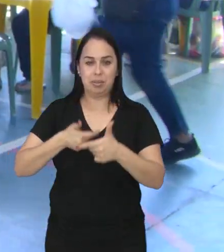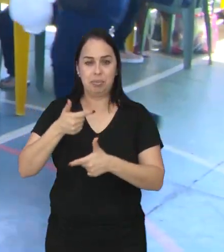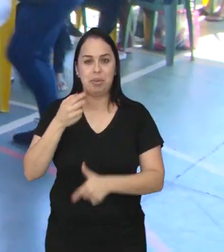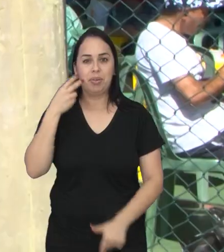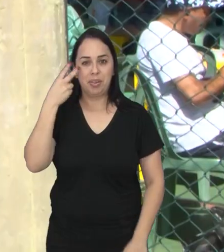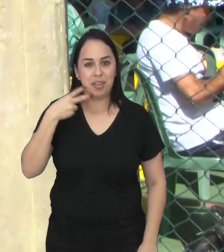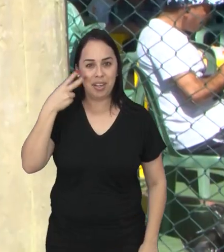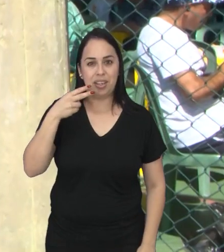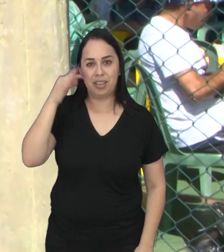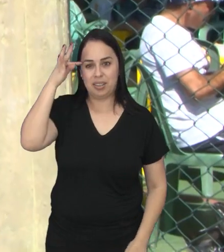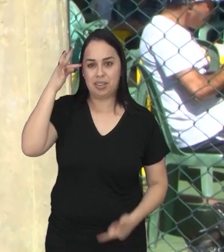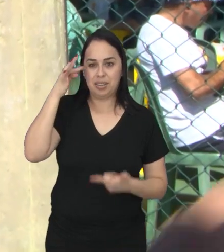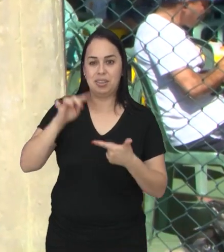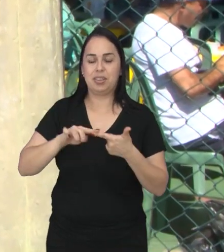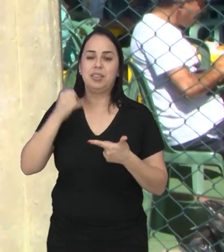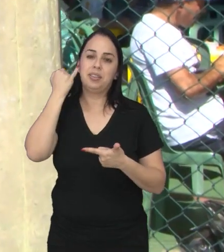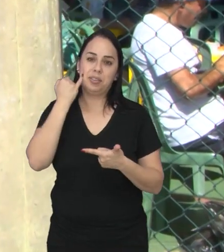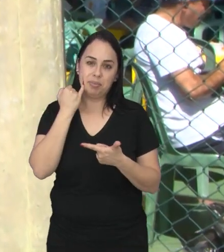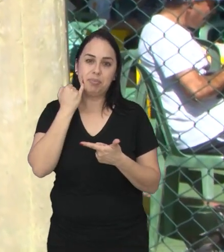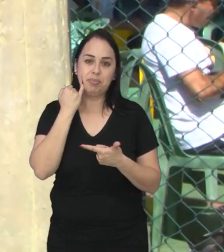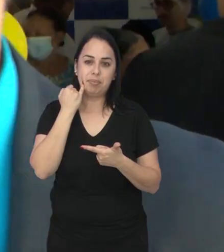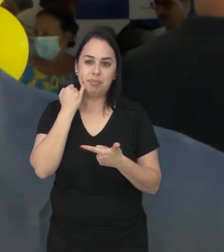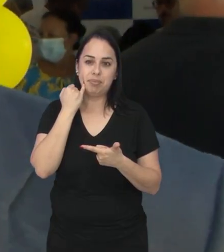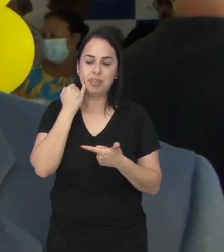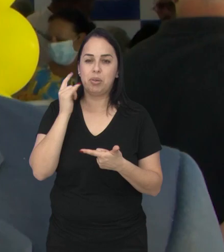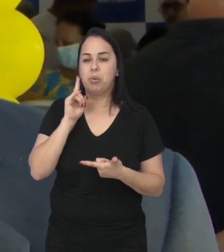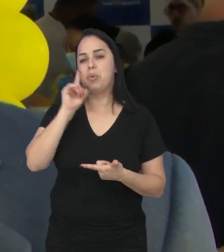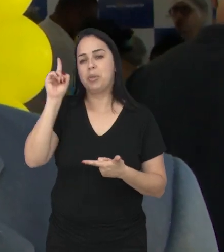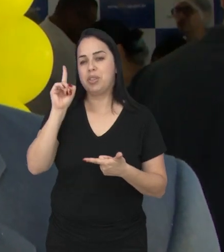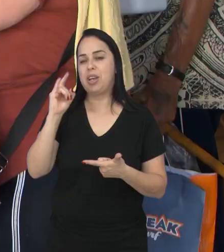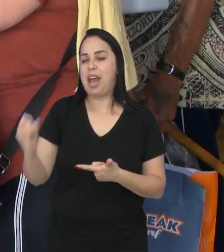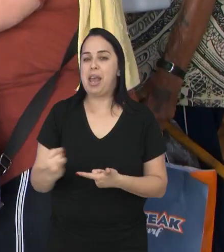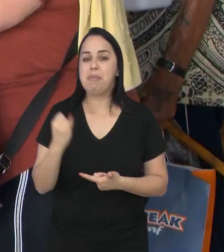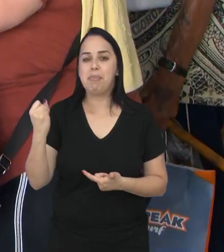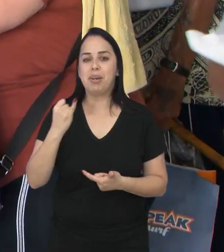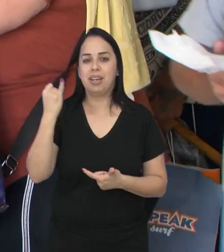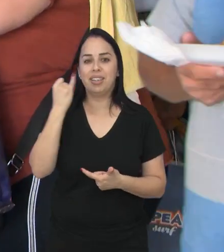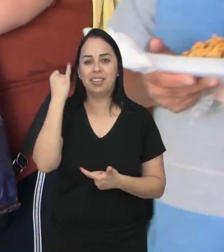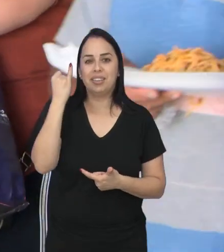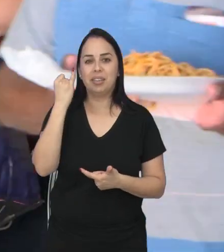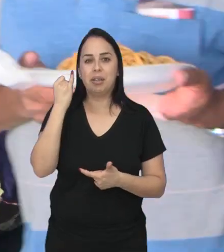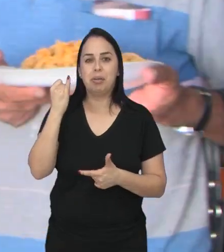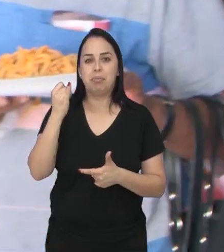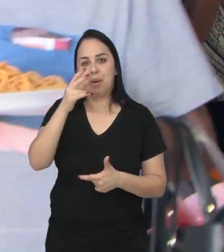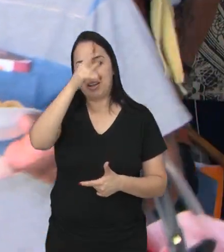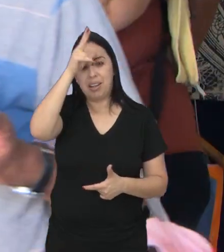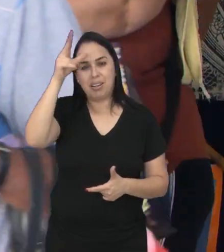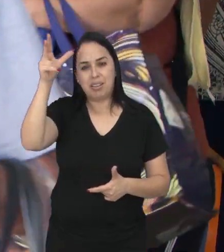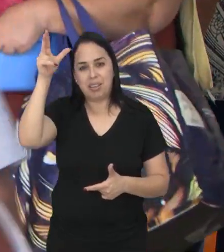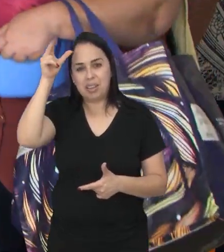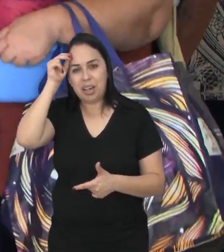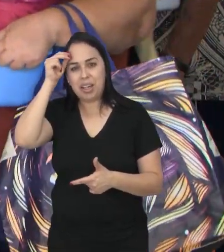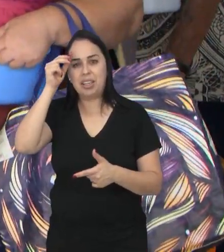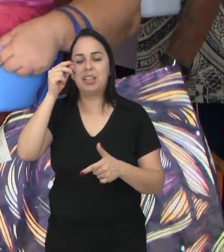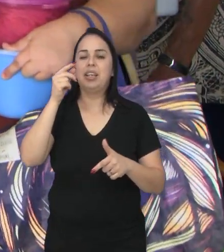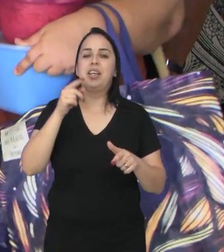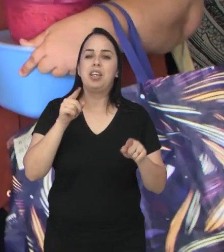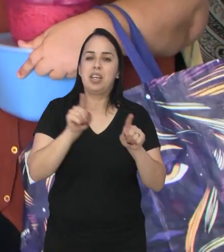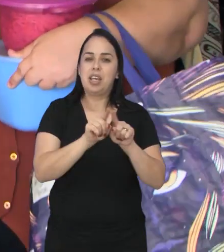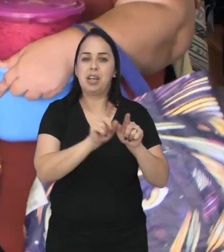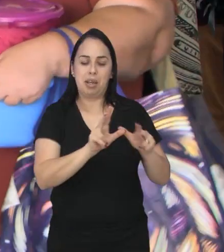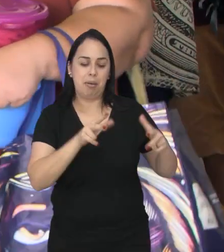neste ano para os vereadores Tomaz Henriques a Luiz a data também importante para que o poder público